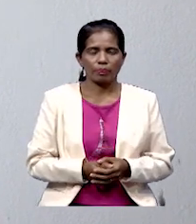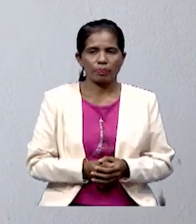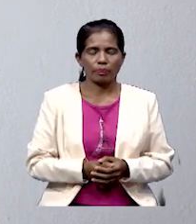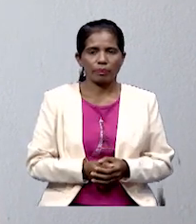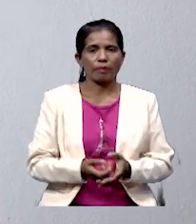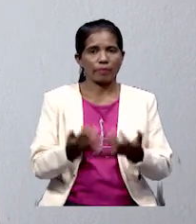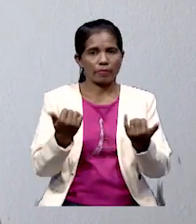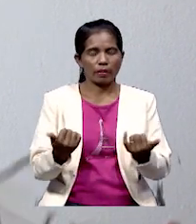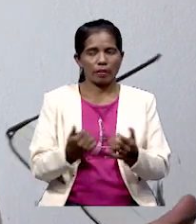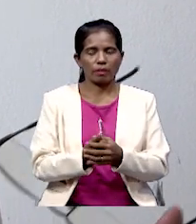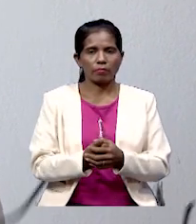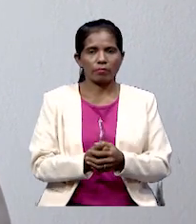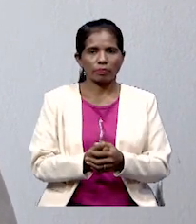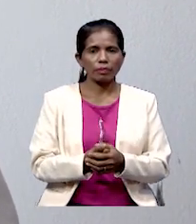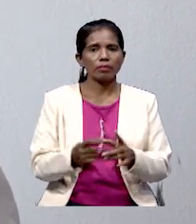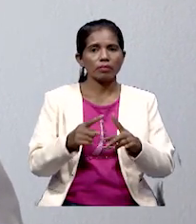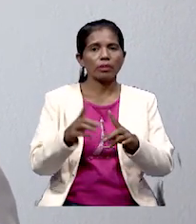Ide ne ia ohin